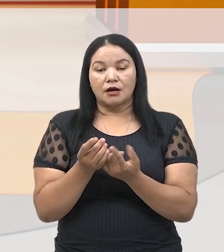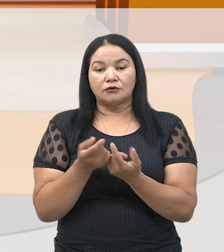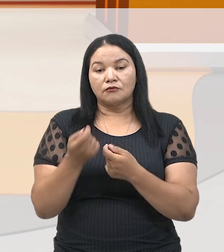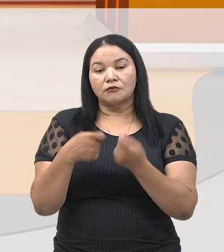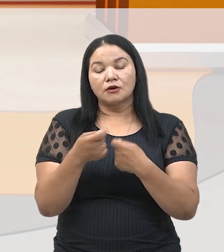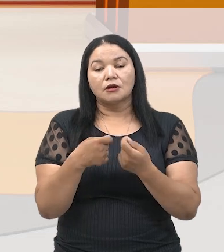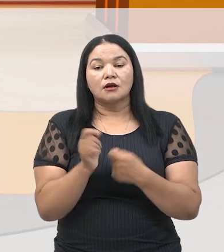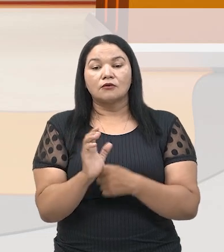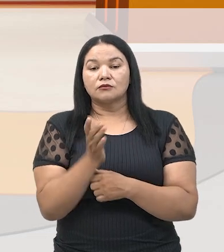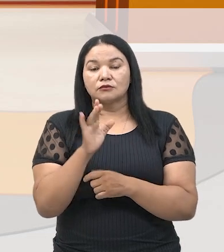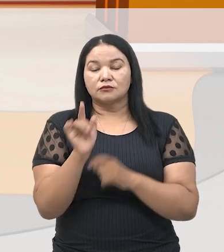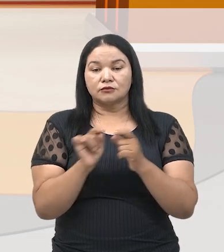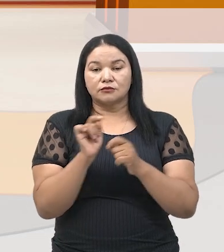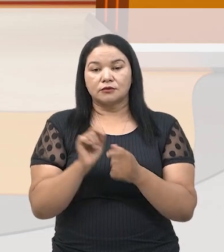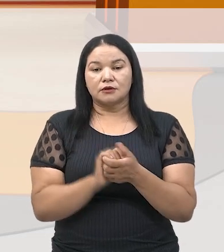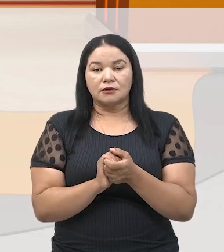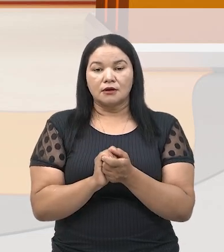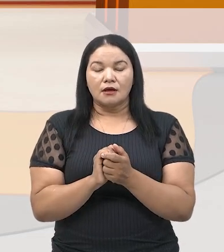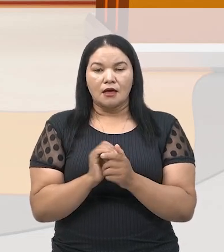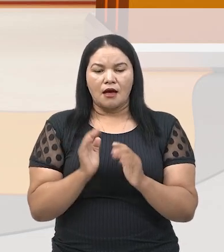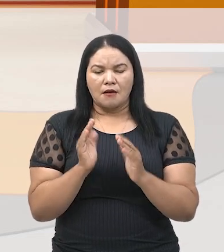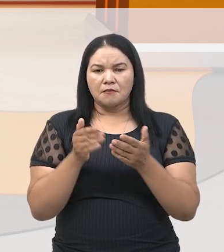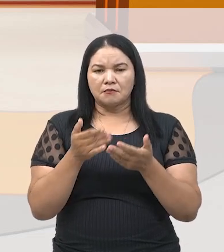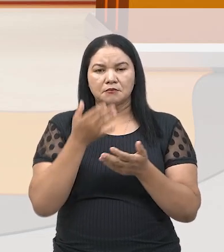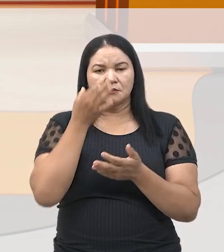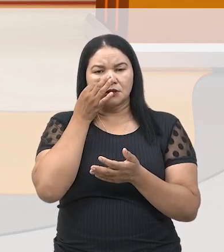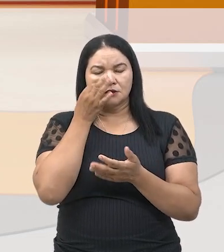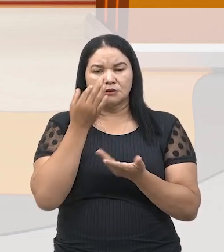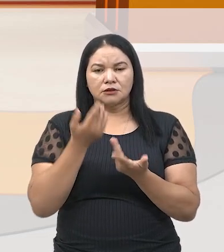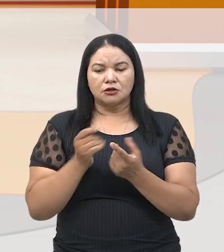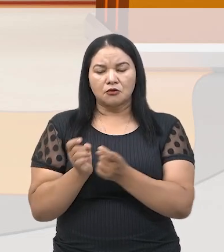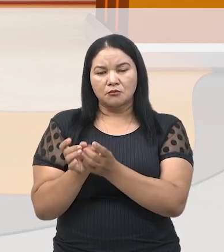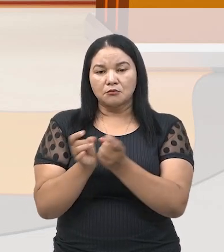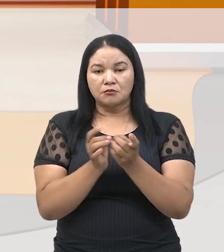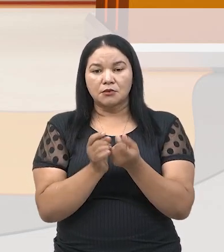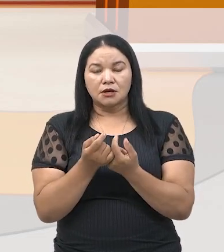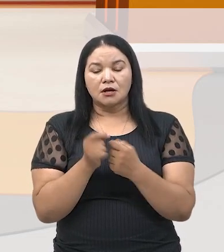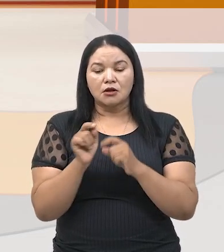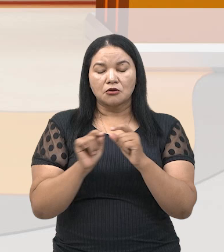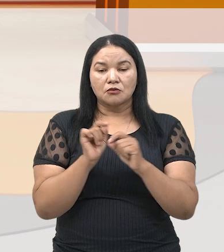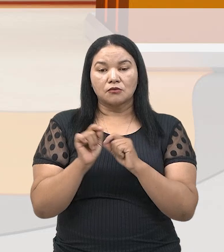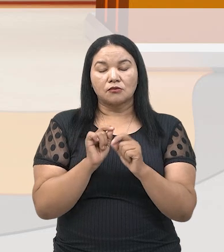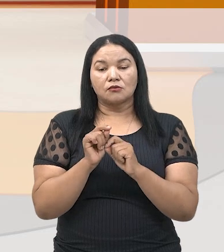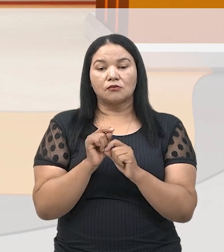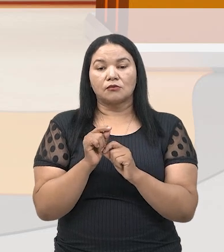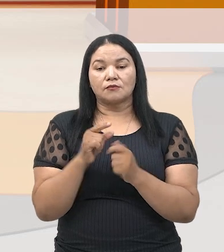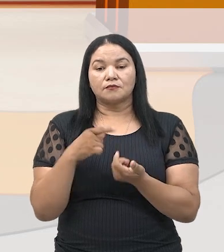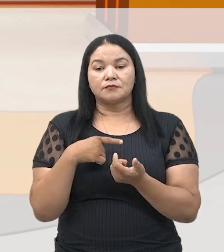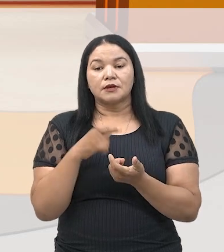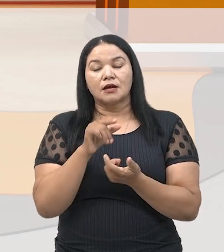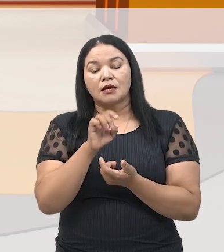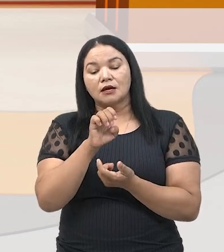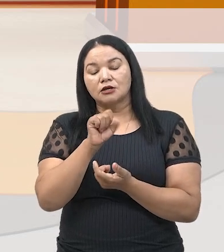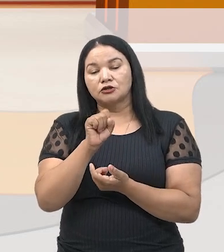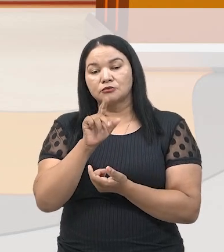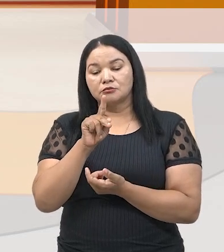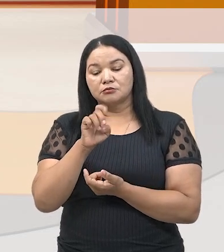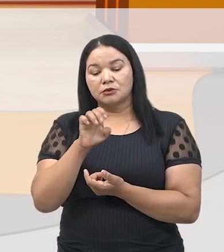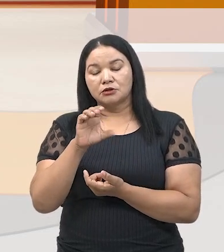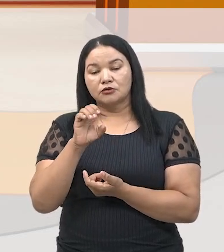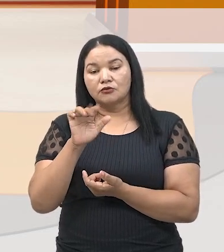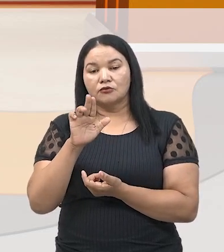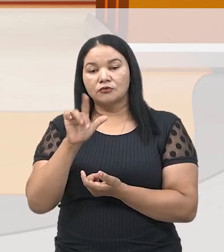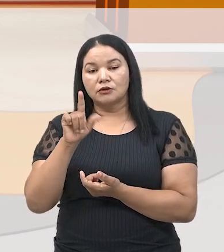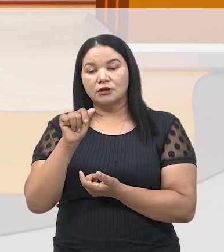justamente a questão da presença do mercado especulativo, em que numa hora estava